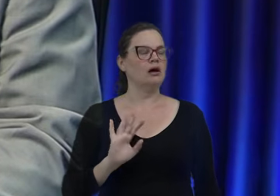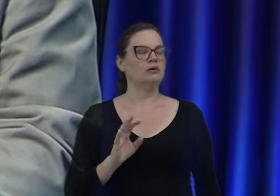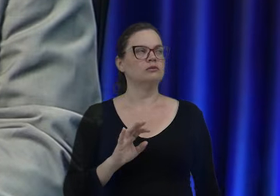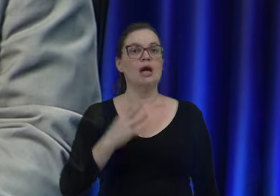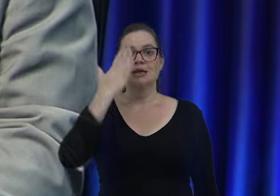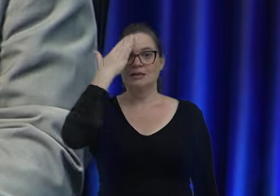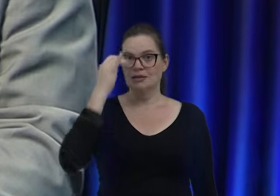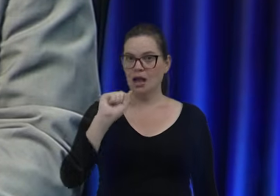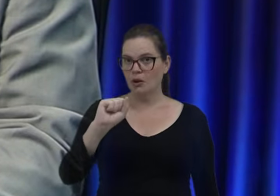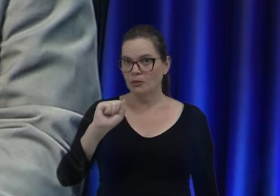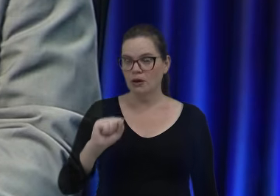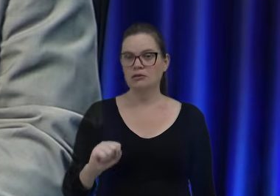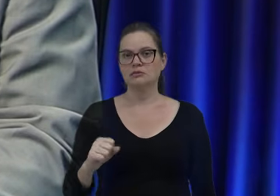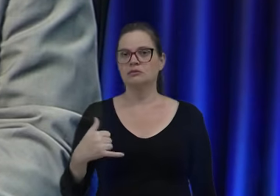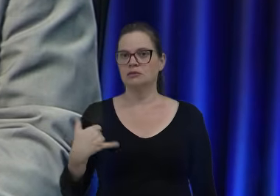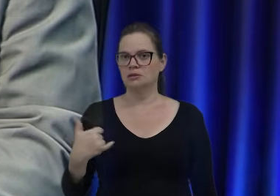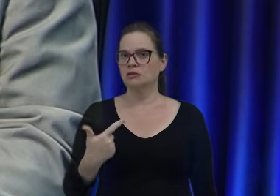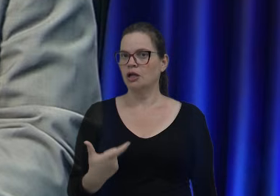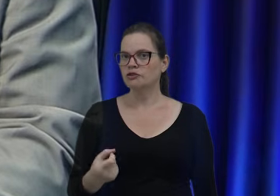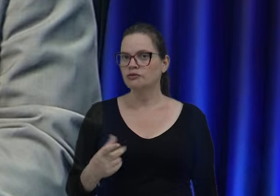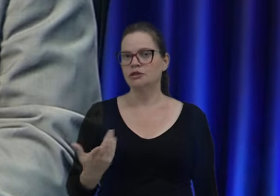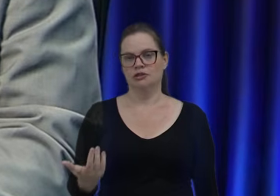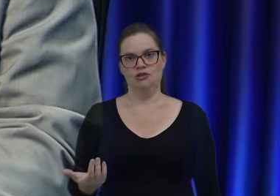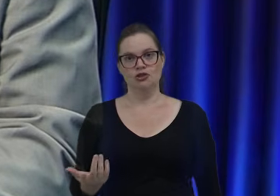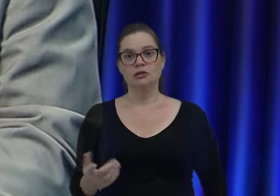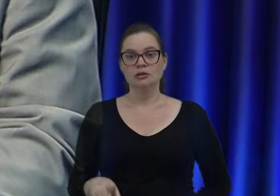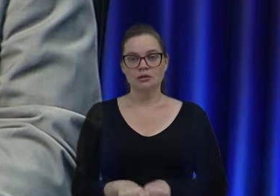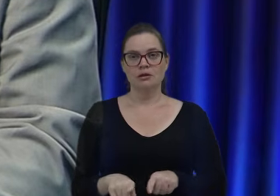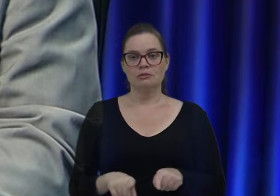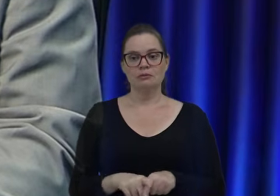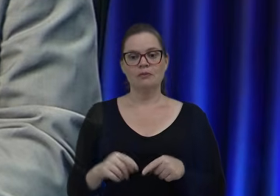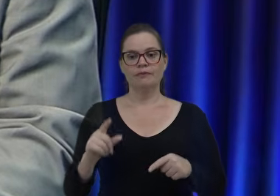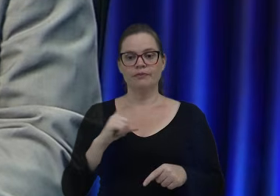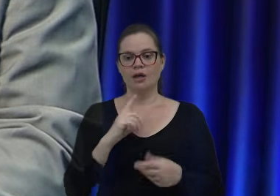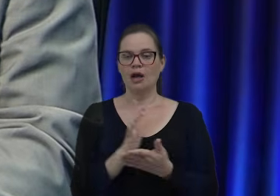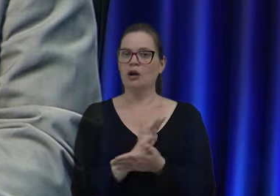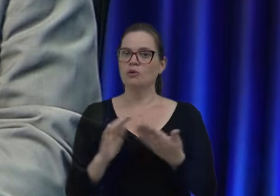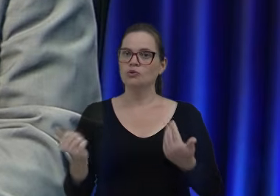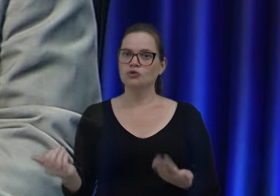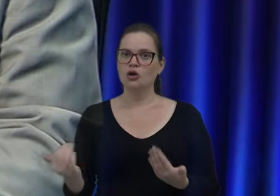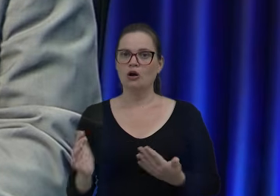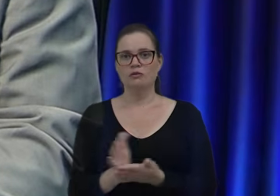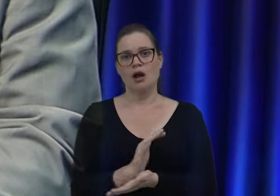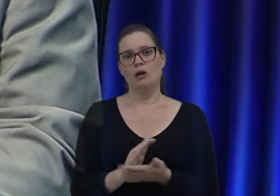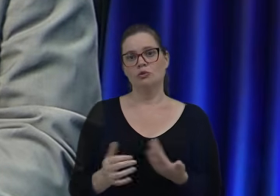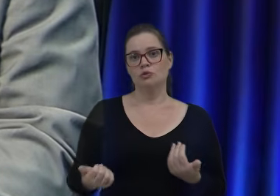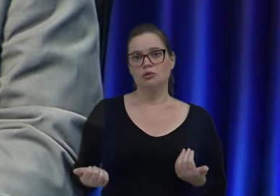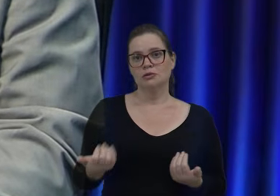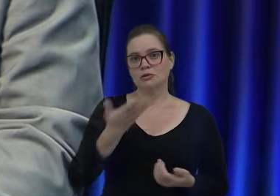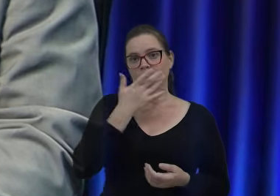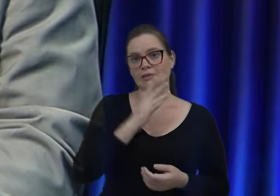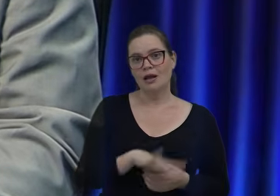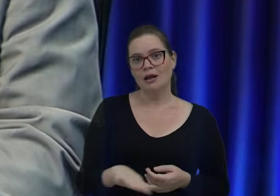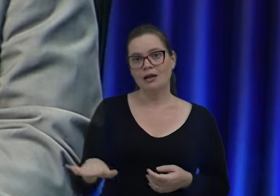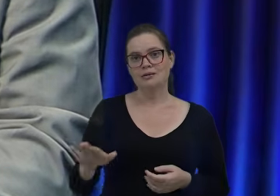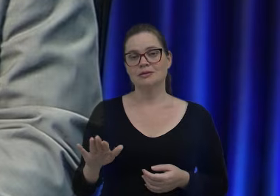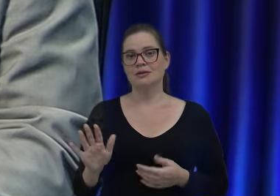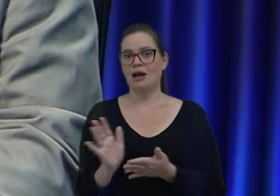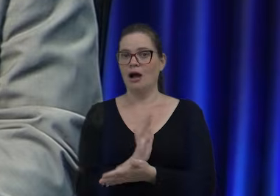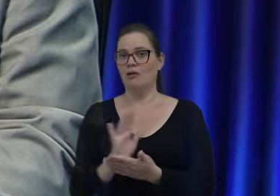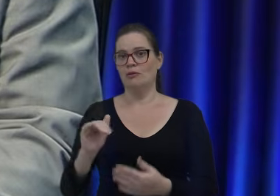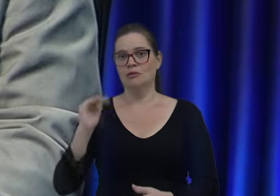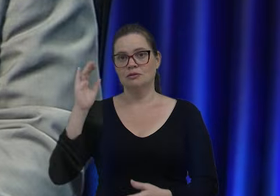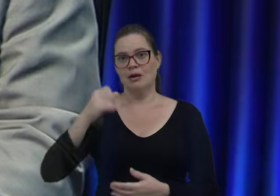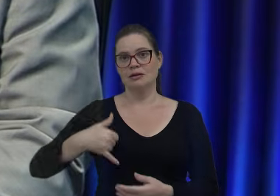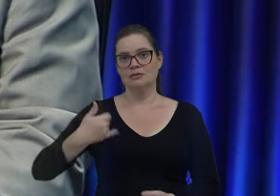Salomão, né? 20 anos. 20 anos. Então, alguns vão jovem, outros vão criança, outros vão mais